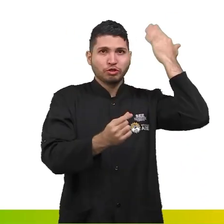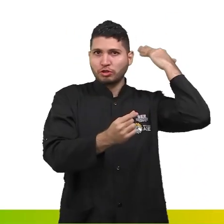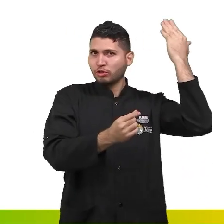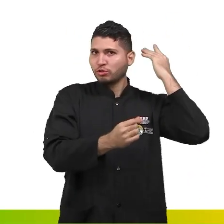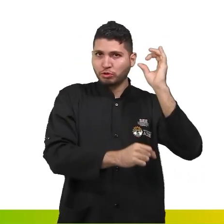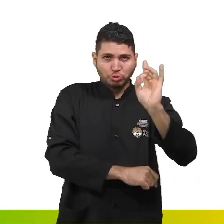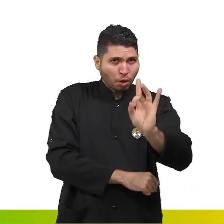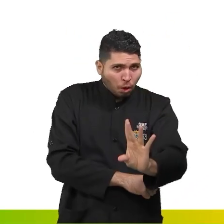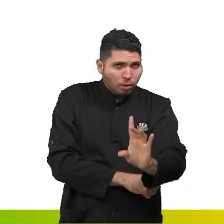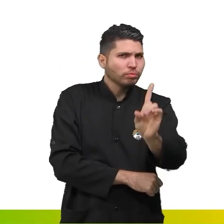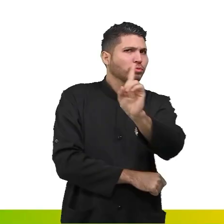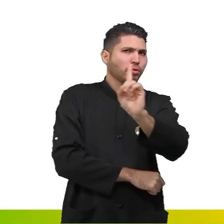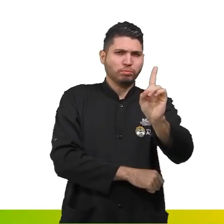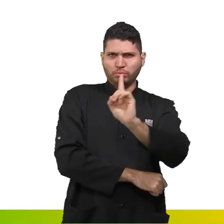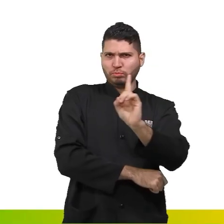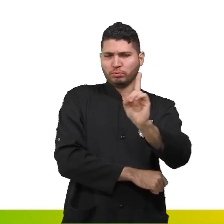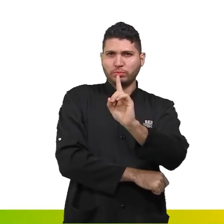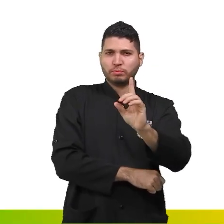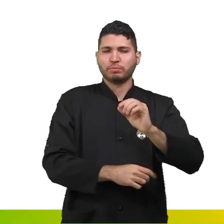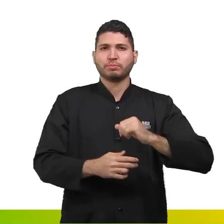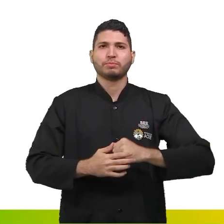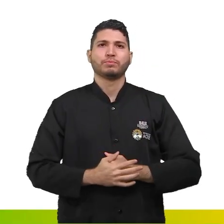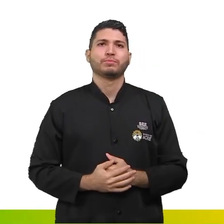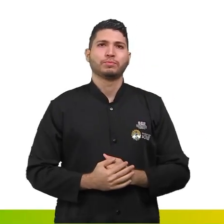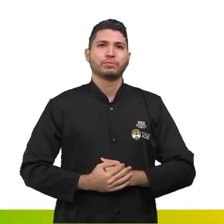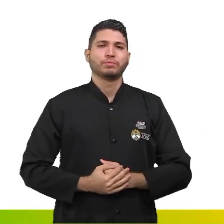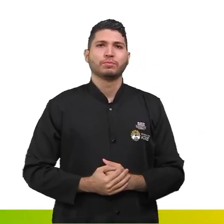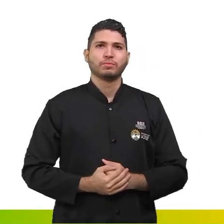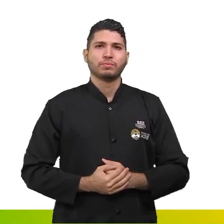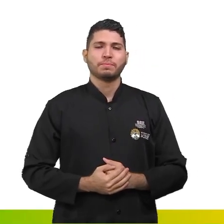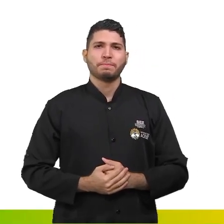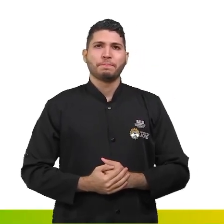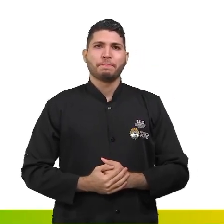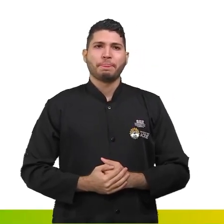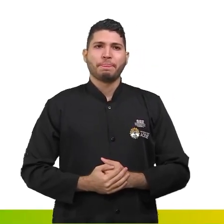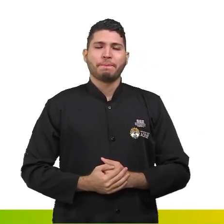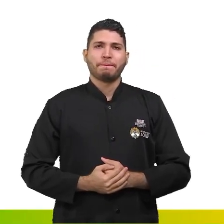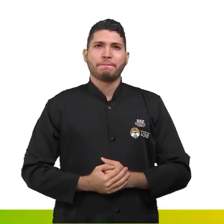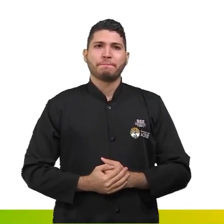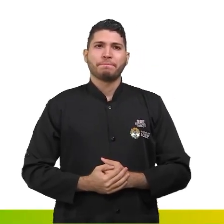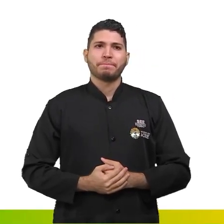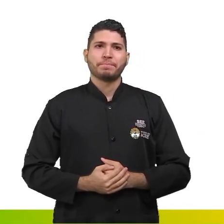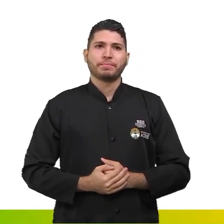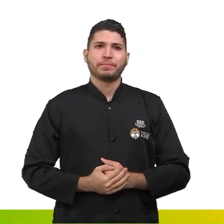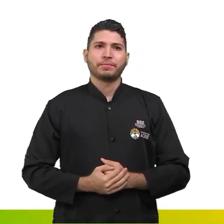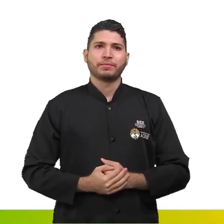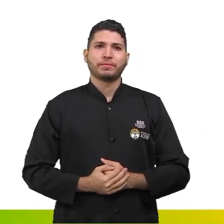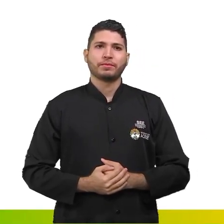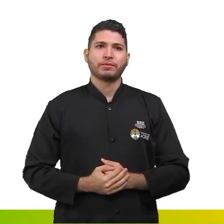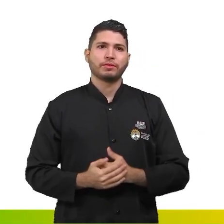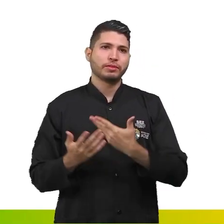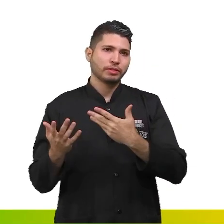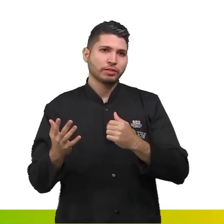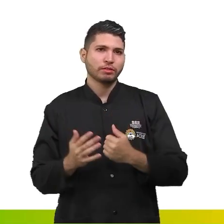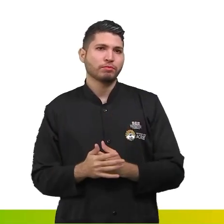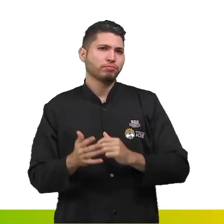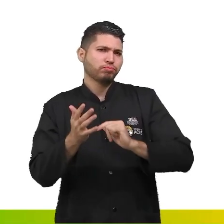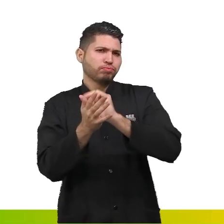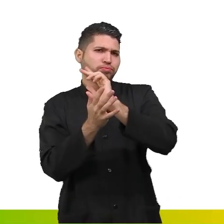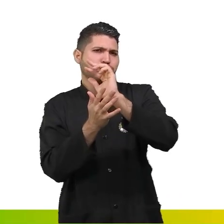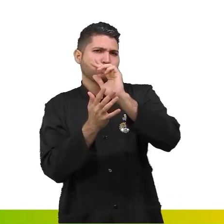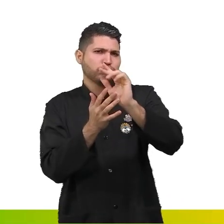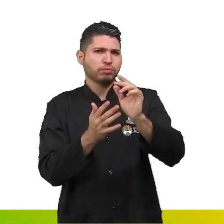eu mesmo acreditei durante muito tempo. Ao reconhecer a riqueza e a diversidade do